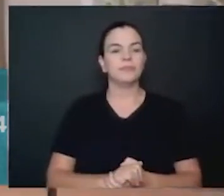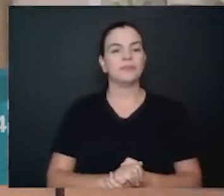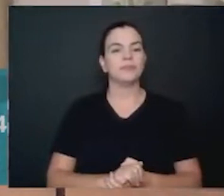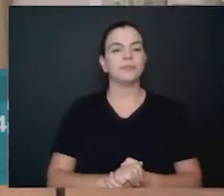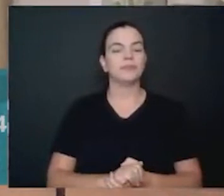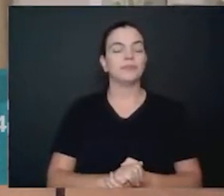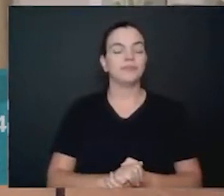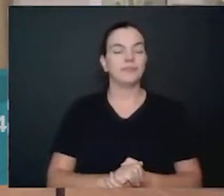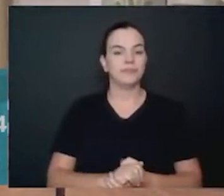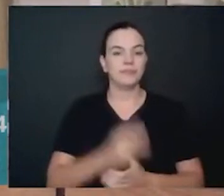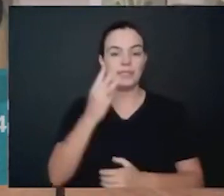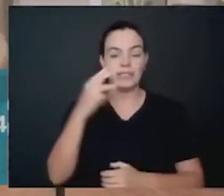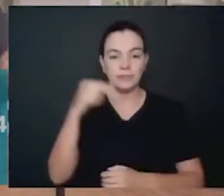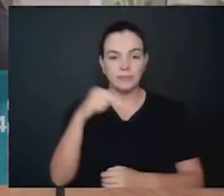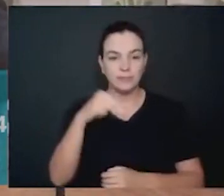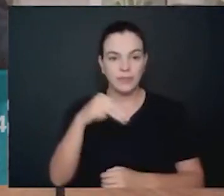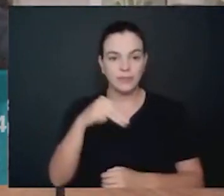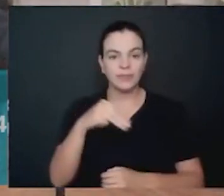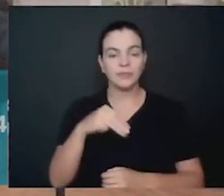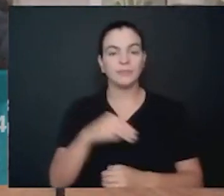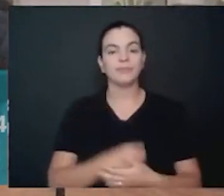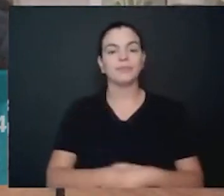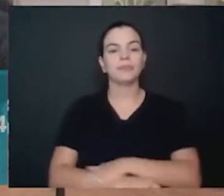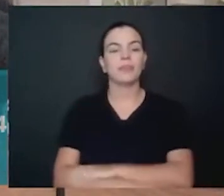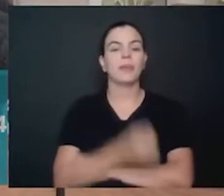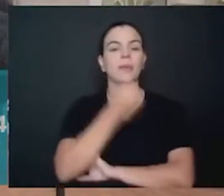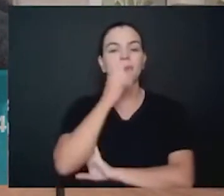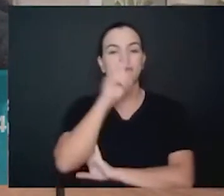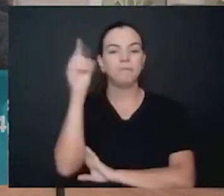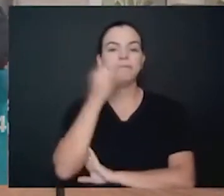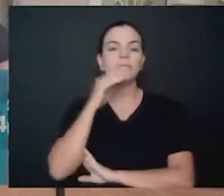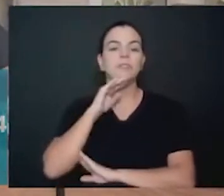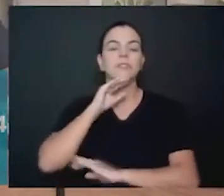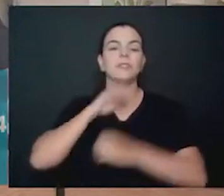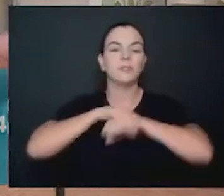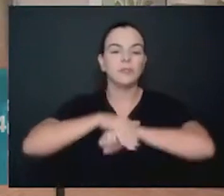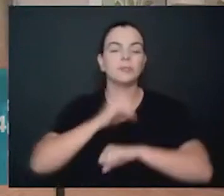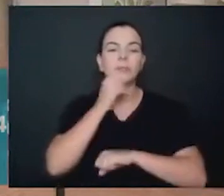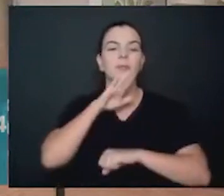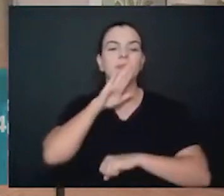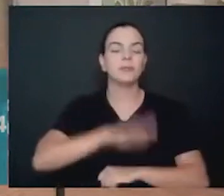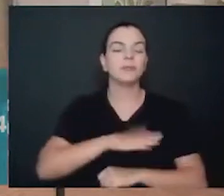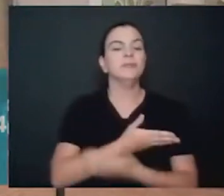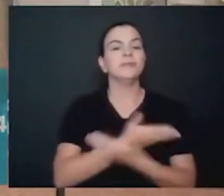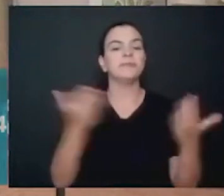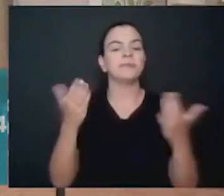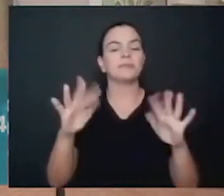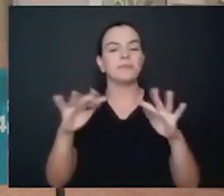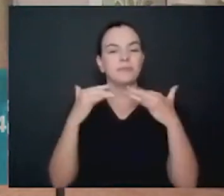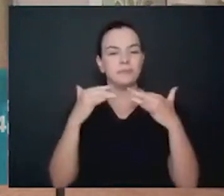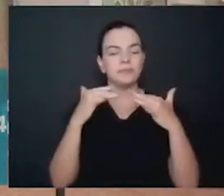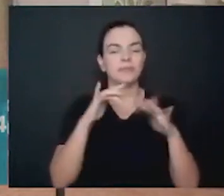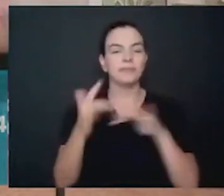o tempo bom dia boa noite boa tarde para todos que nos acompanham através dos meios de